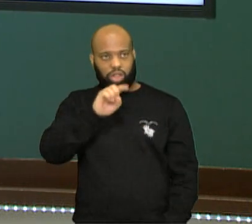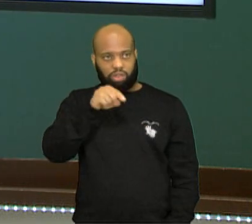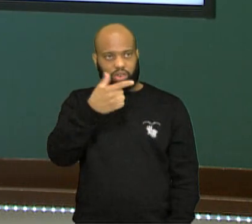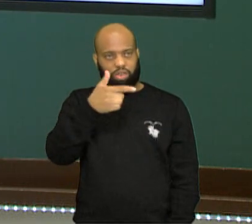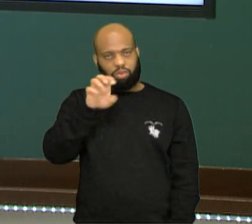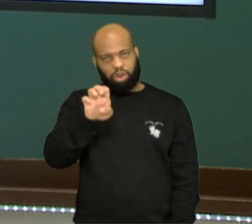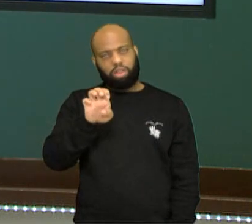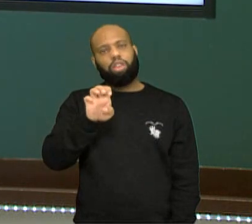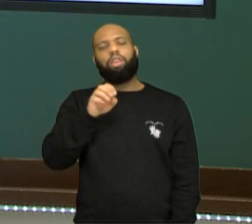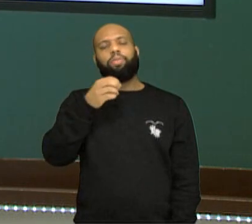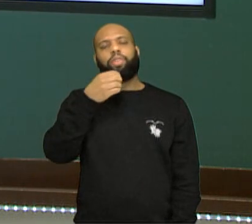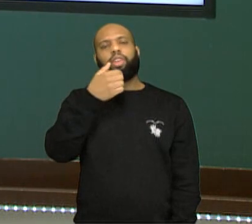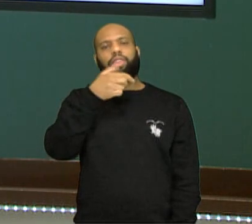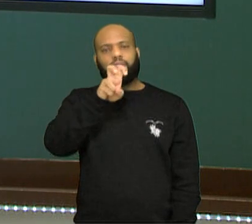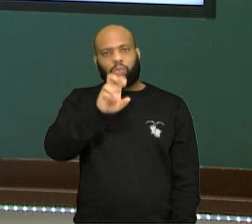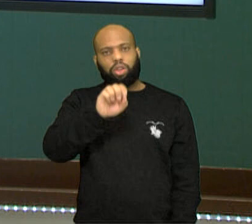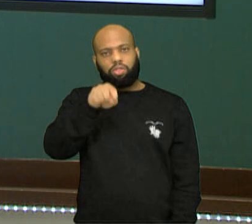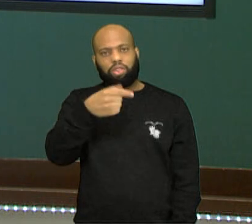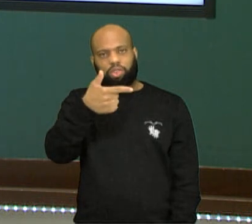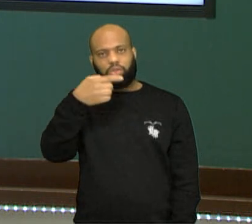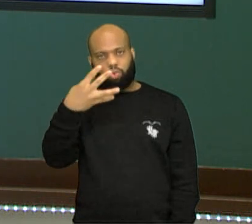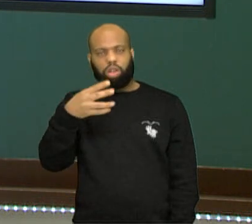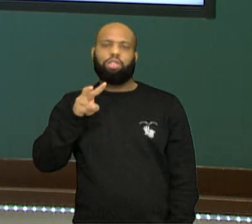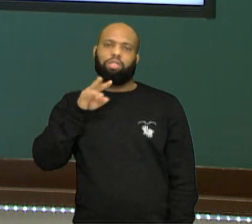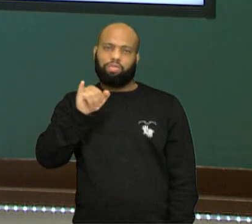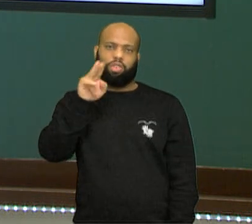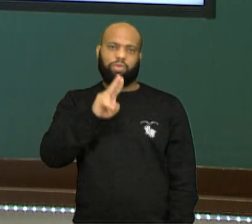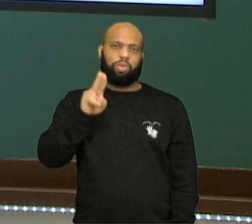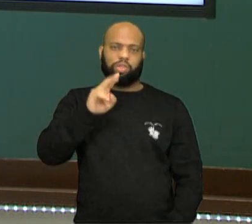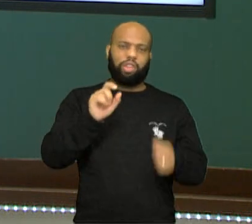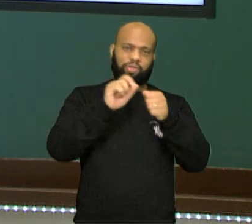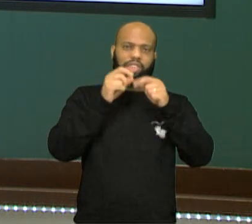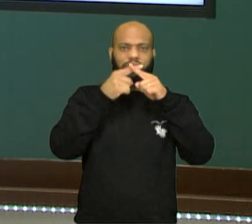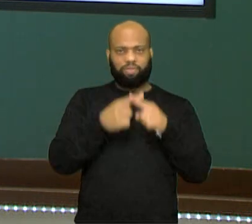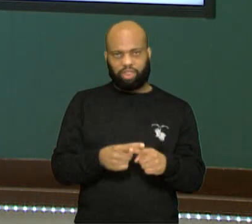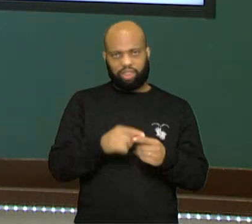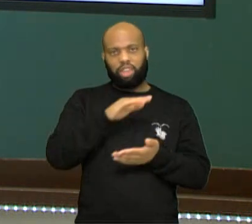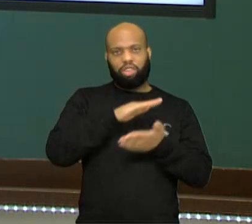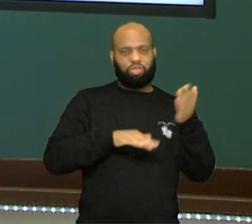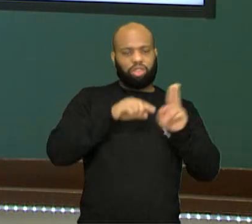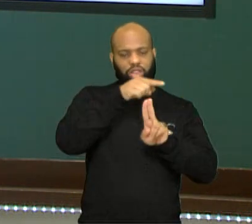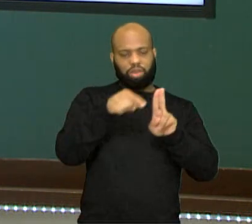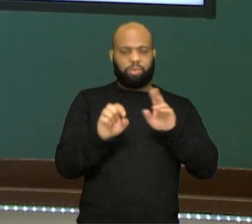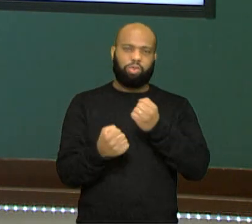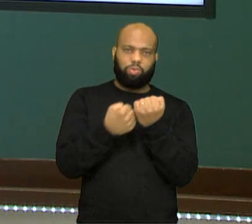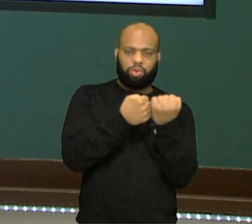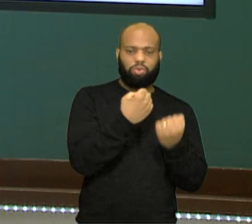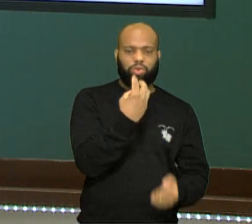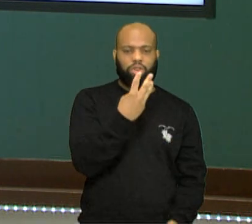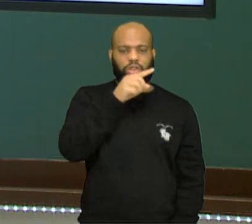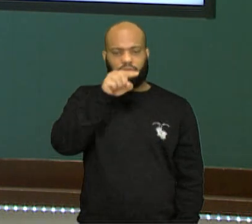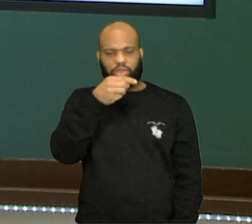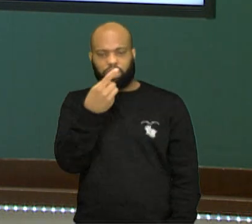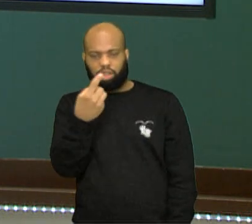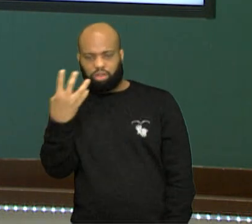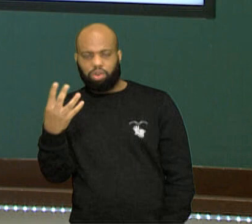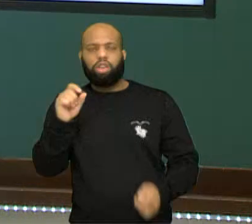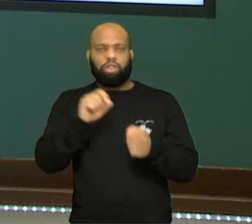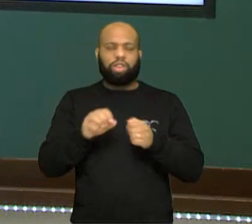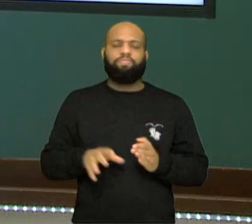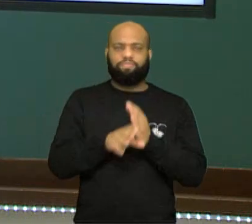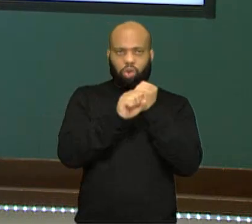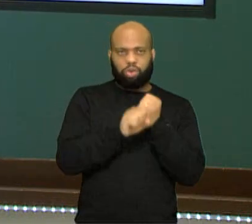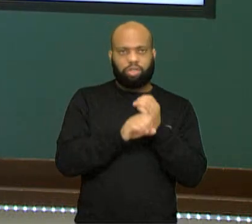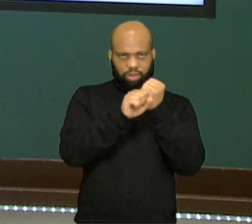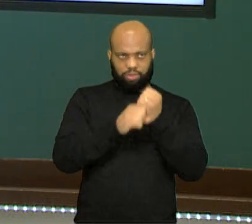só tenho em centímetros quadrados. Se eu estivesse só em centímetros quadrados, eu tenho que fazer a substituição em relação ao valor de π. Se ele não fala